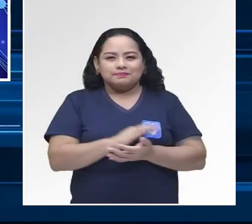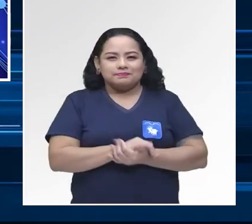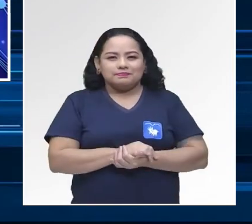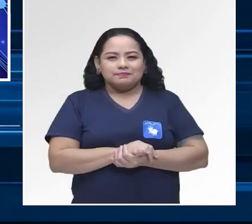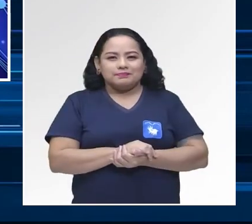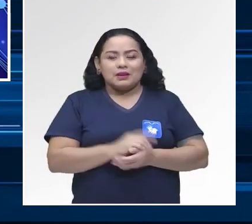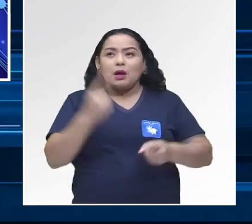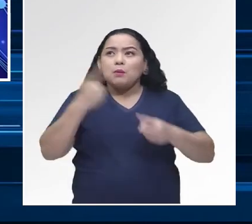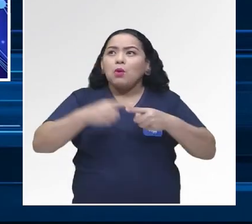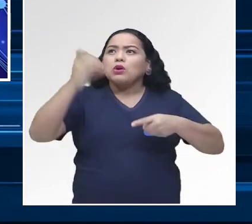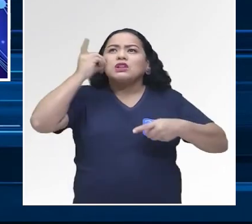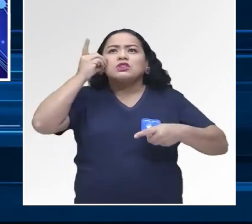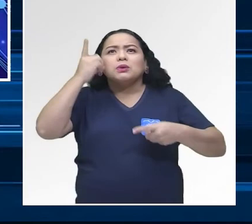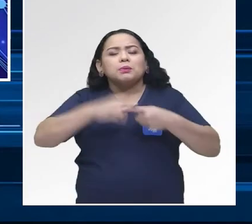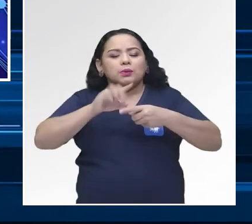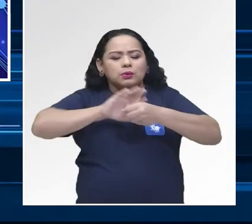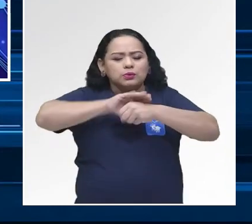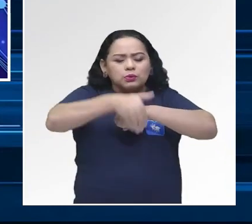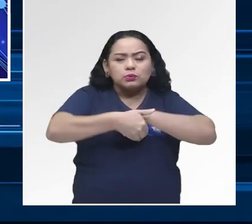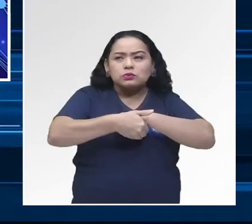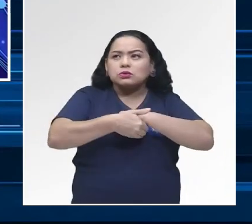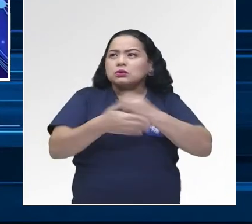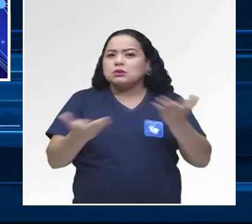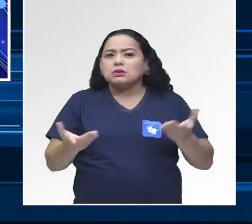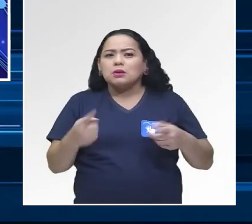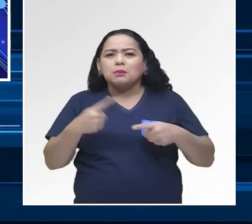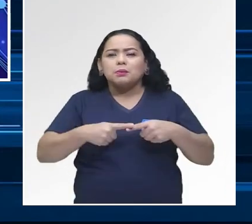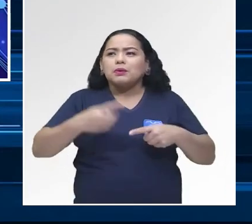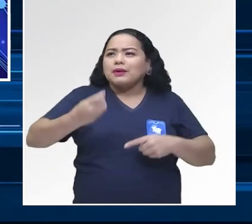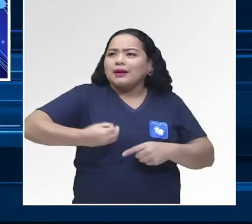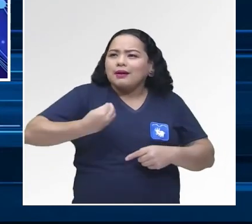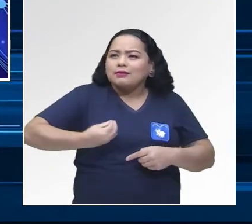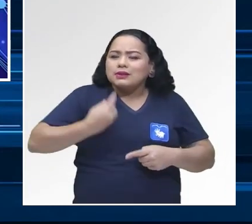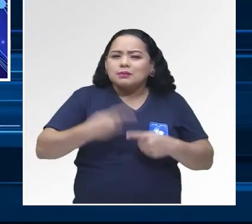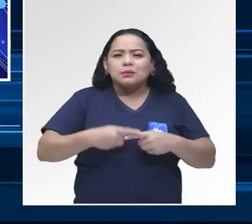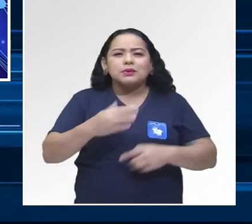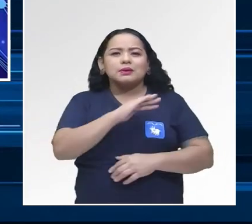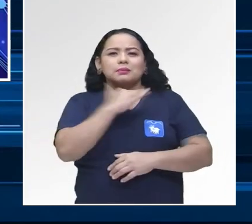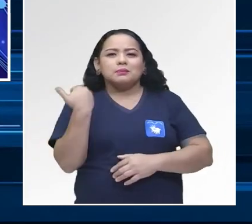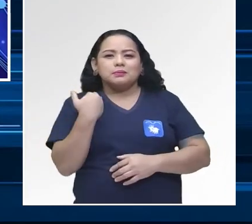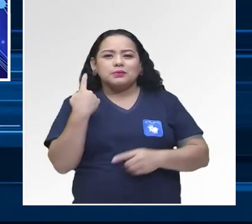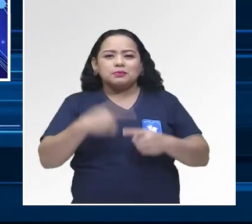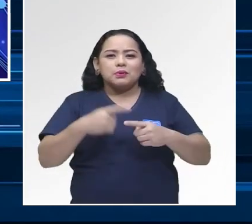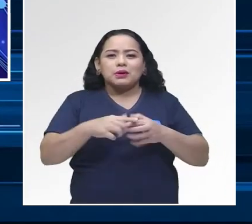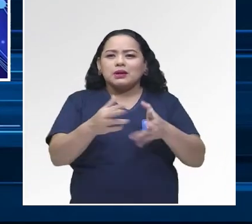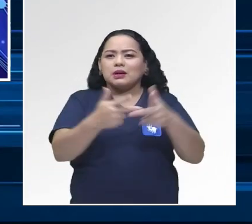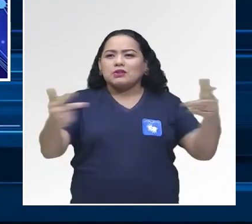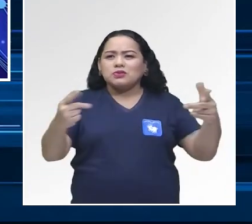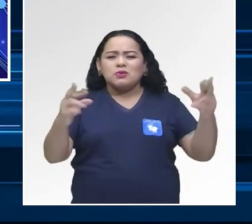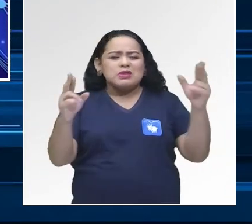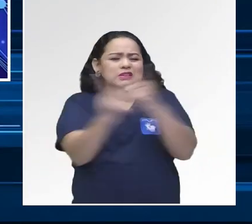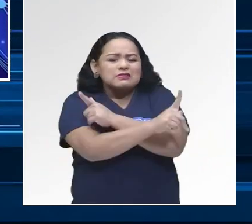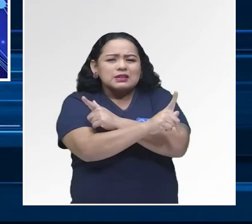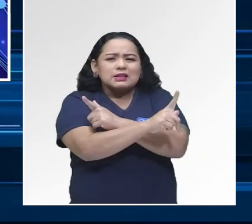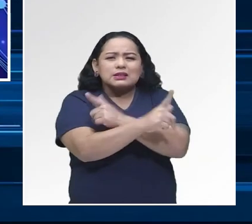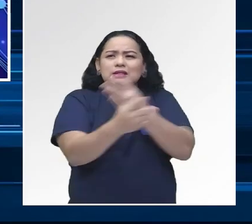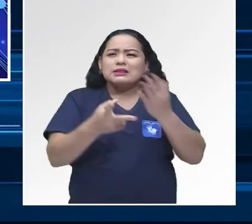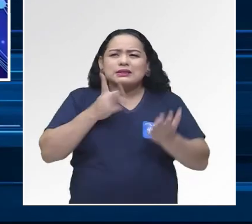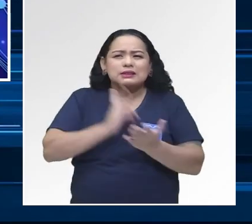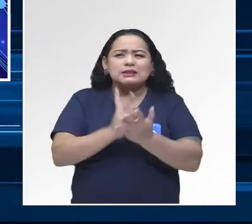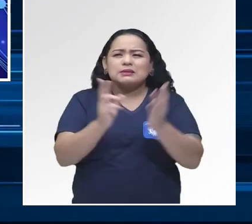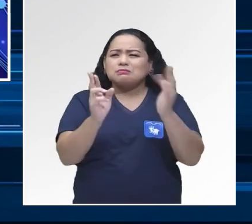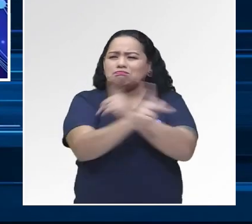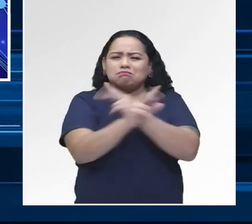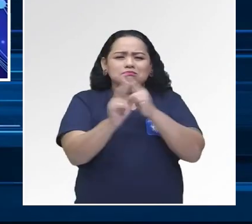Por que o dia? Por que a noite? Por que a vida? Por que a morte? Por que as coisas estão em contradição? Sempre em contradição.